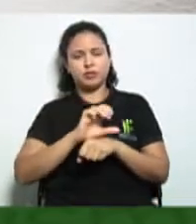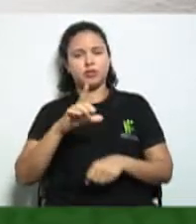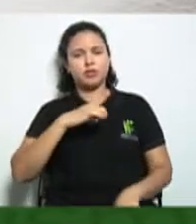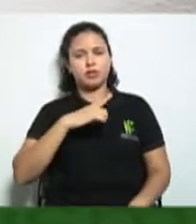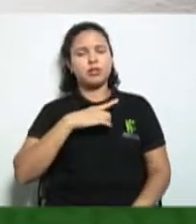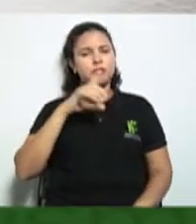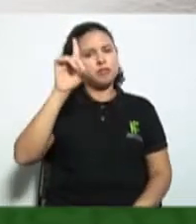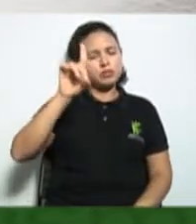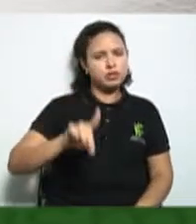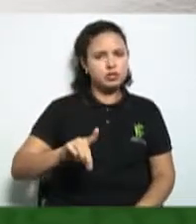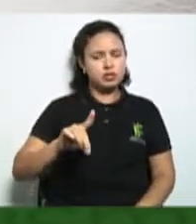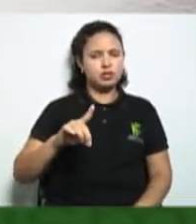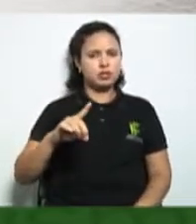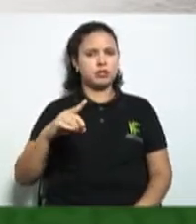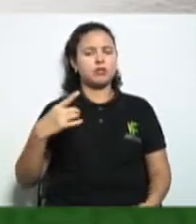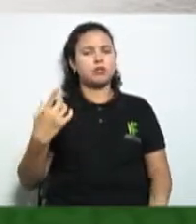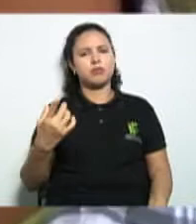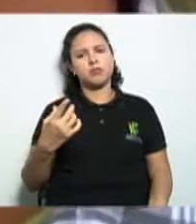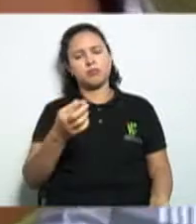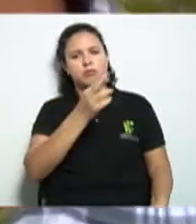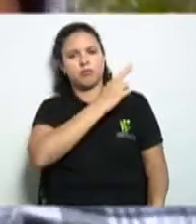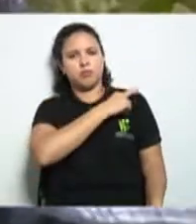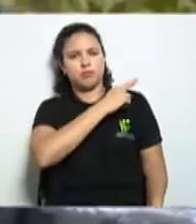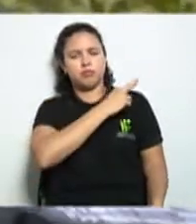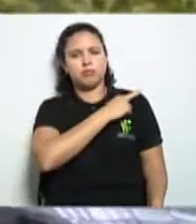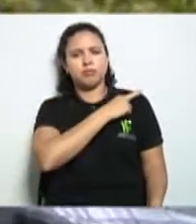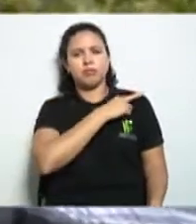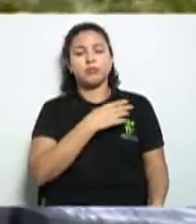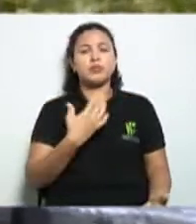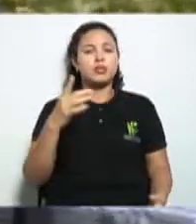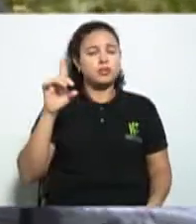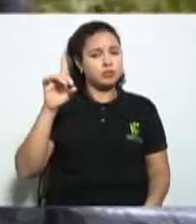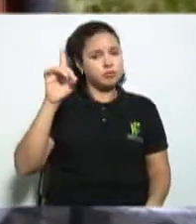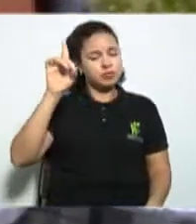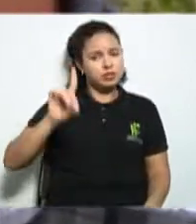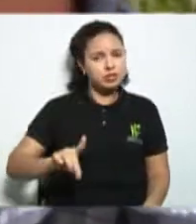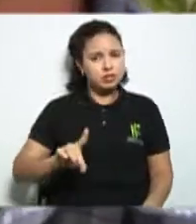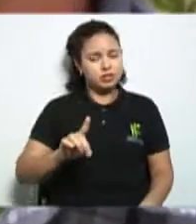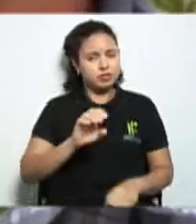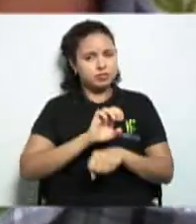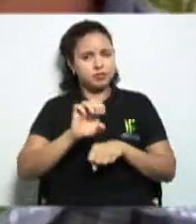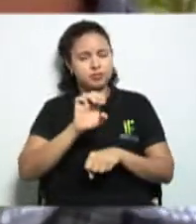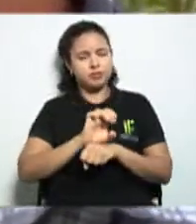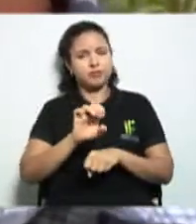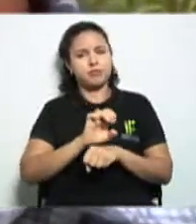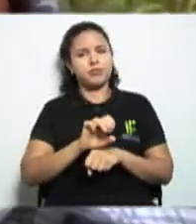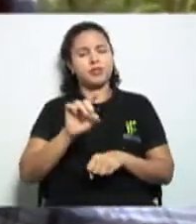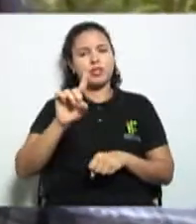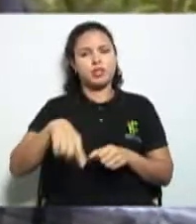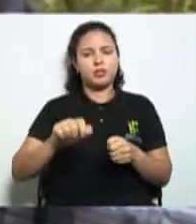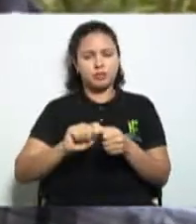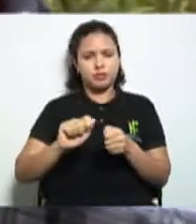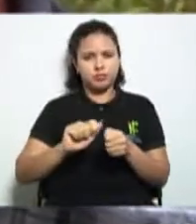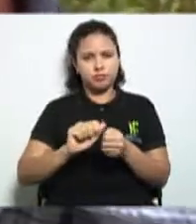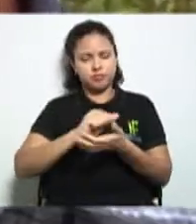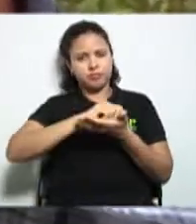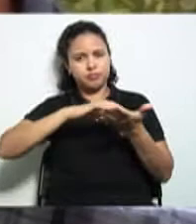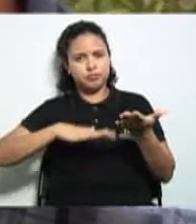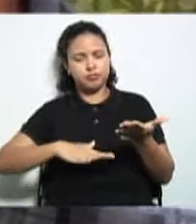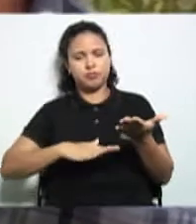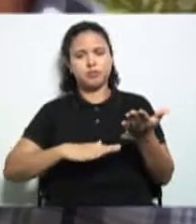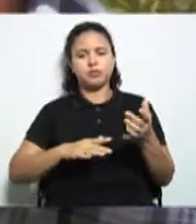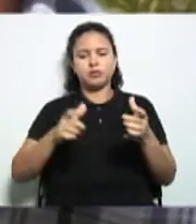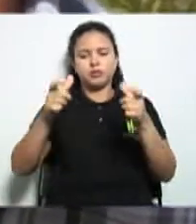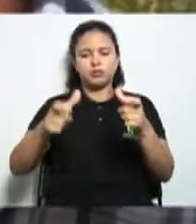direitos e deveres? Você sabe quais são eles? Direito do estagiário, no caso, é ele realizar atividades dentro da sua